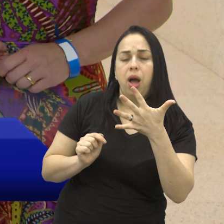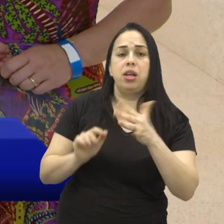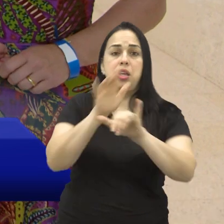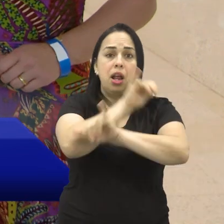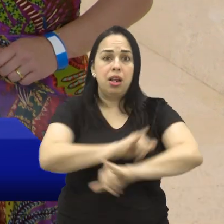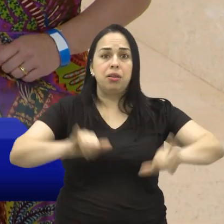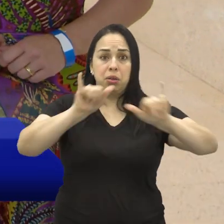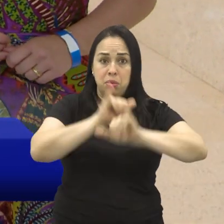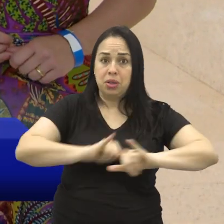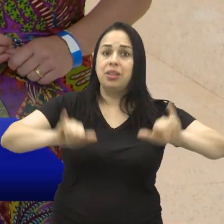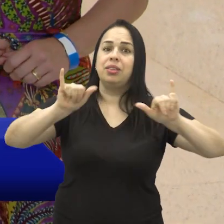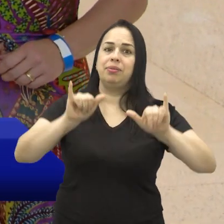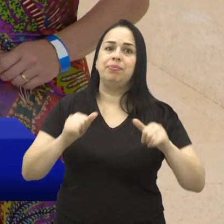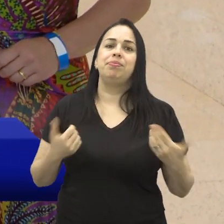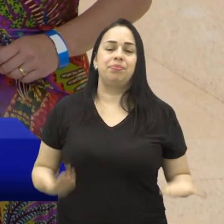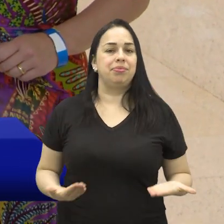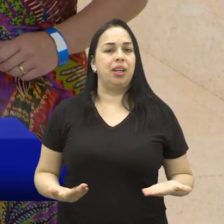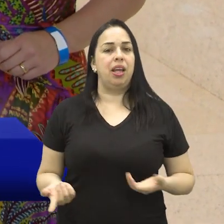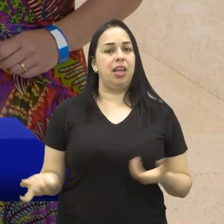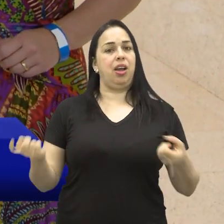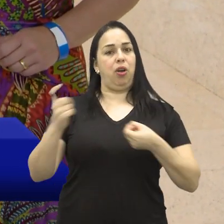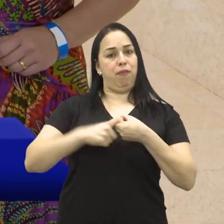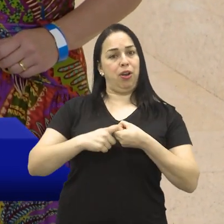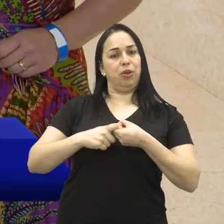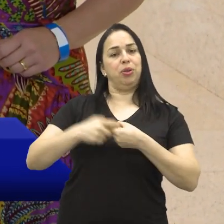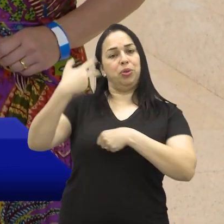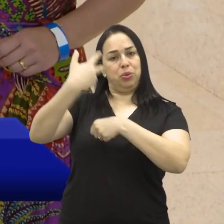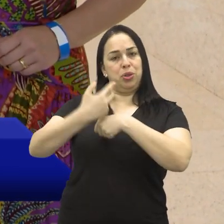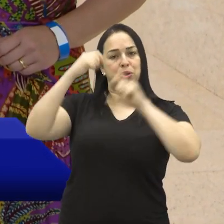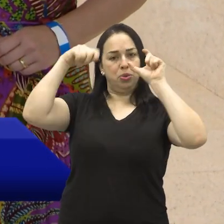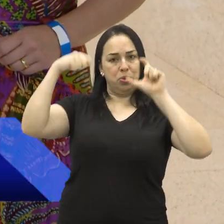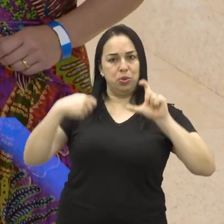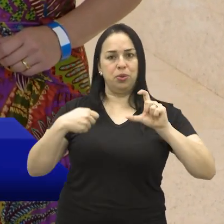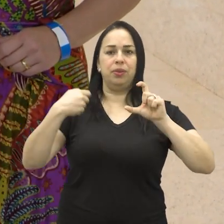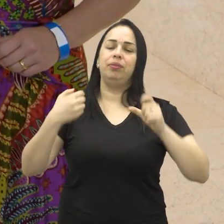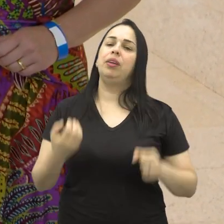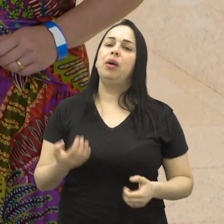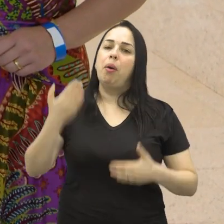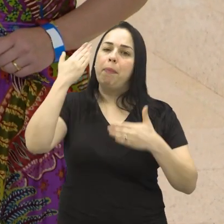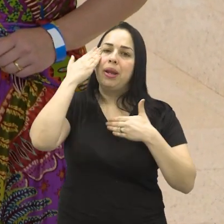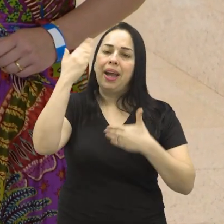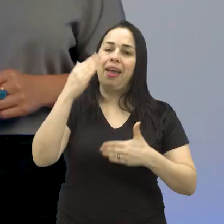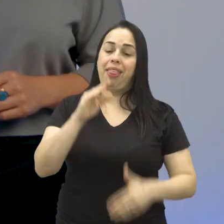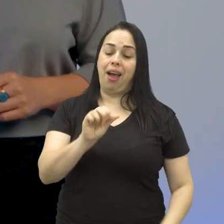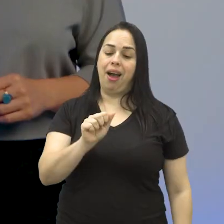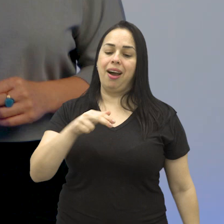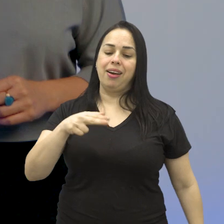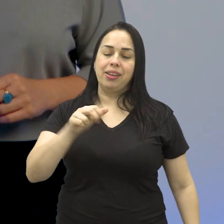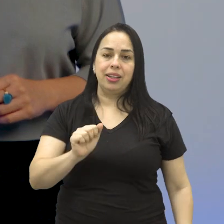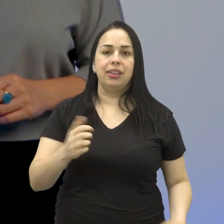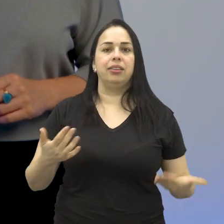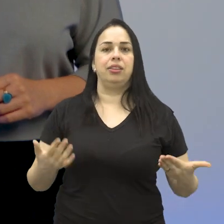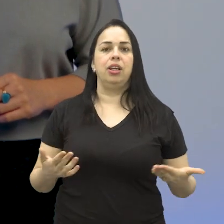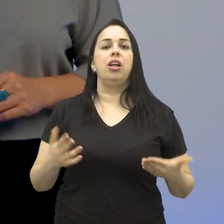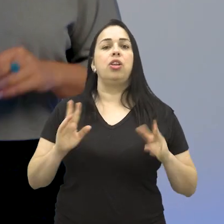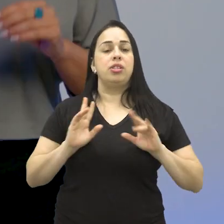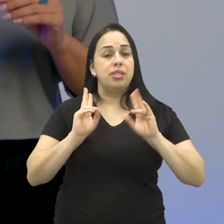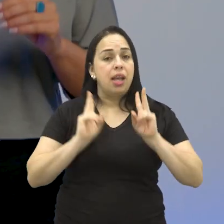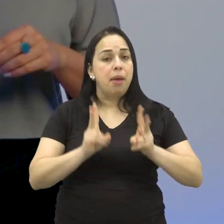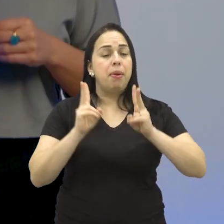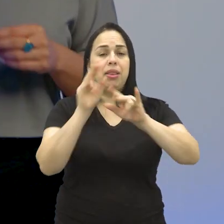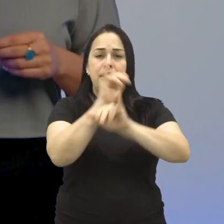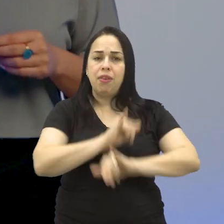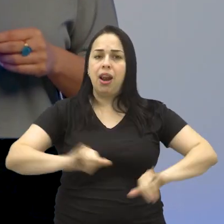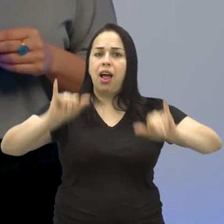essas informações e com os alertas que a Bárbara passou pra gente. Eu volto com você no estúdio. Obrigada, Ana. A gente